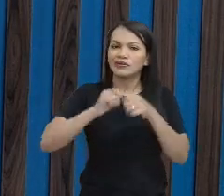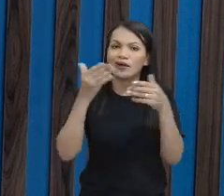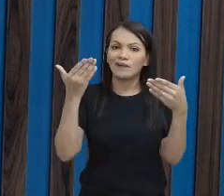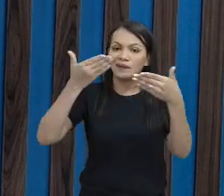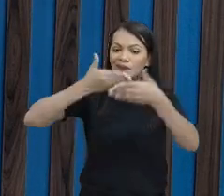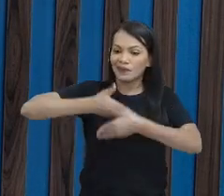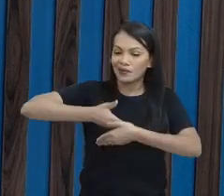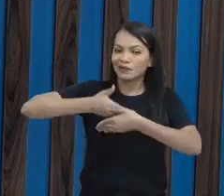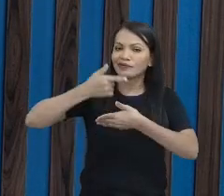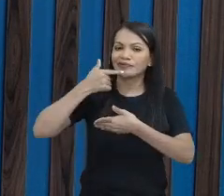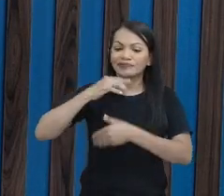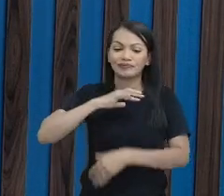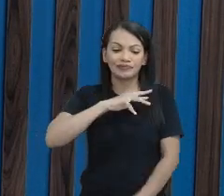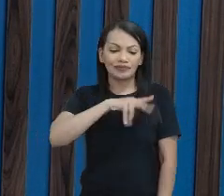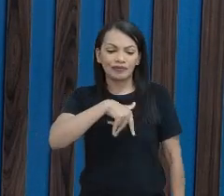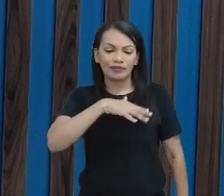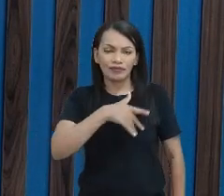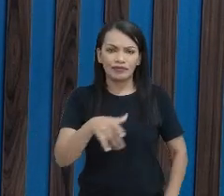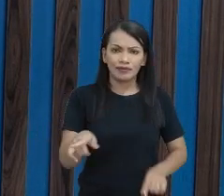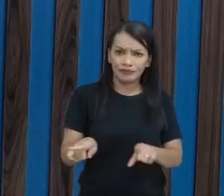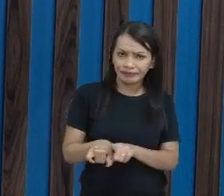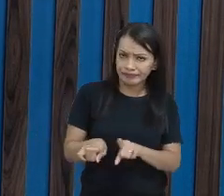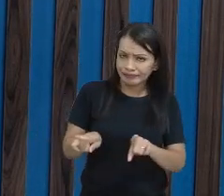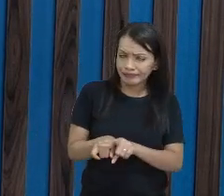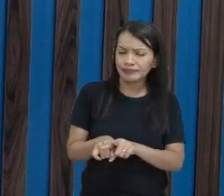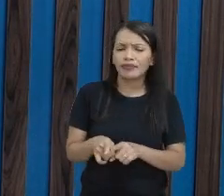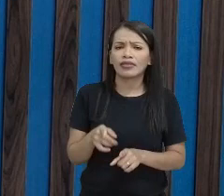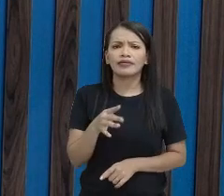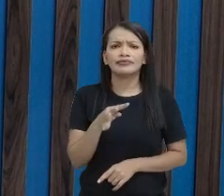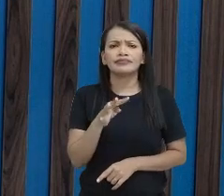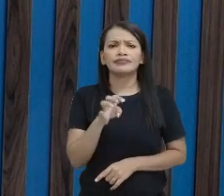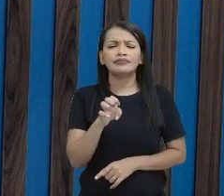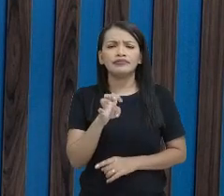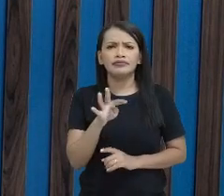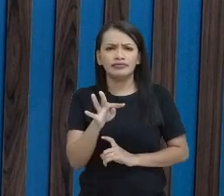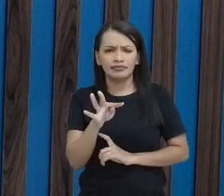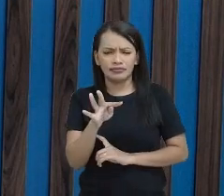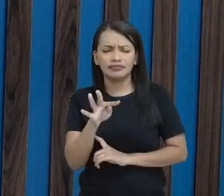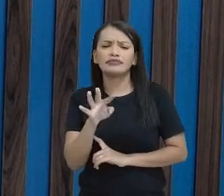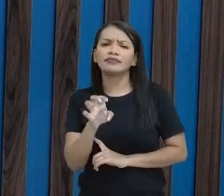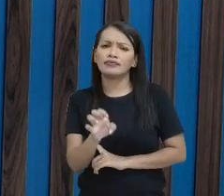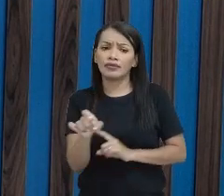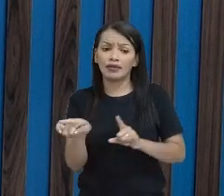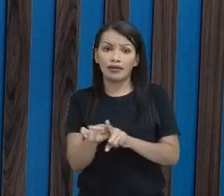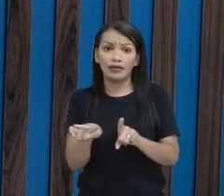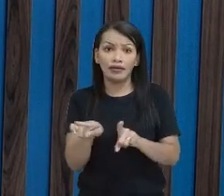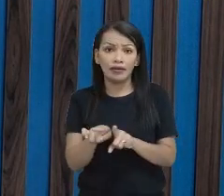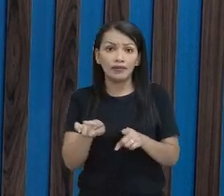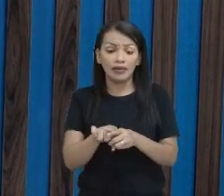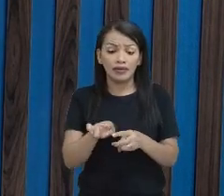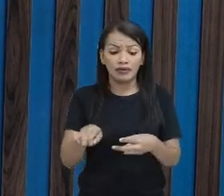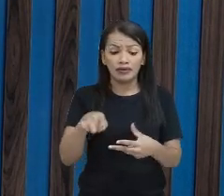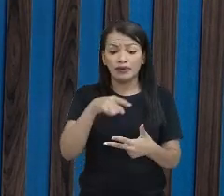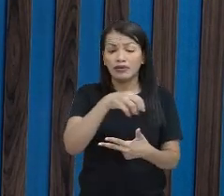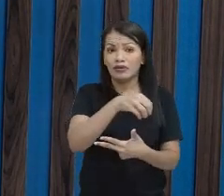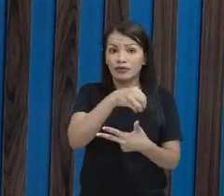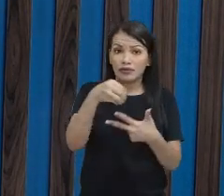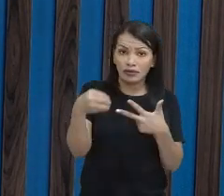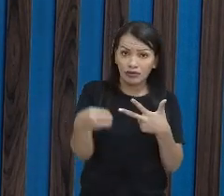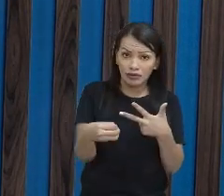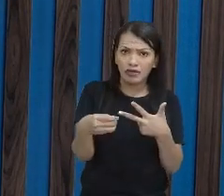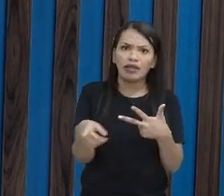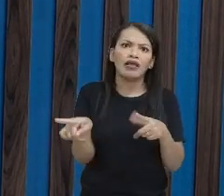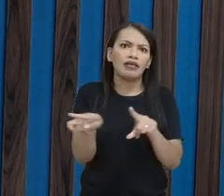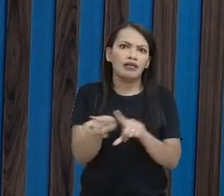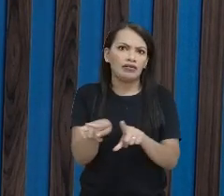provas dos IEFs, dos ETEs, como também o próprio Enem. Isso. E a citação é uma forma de tornar o seu